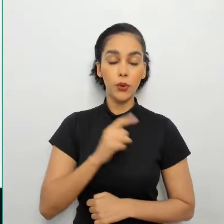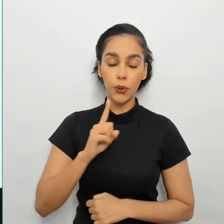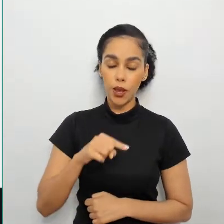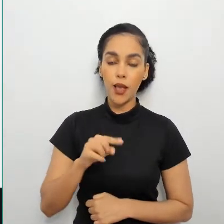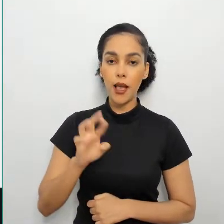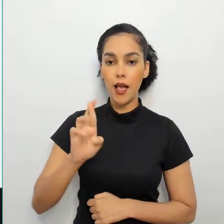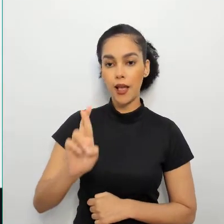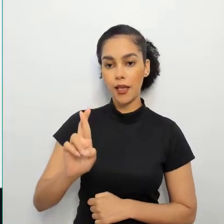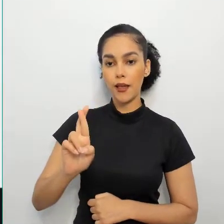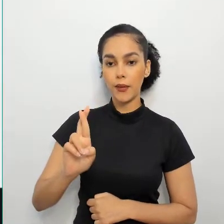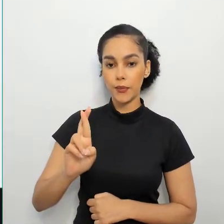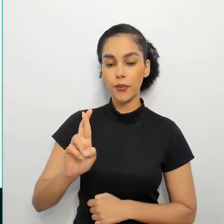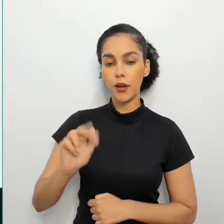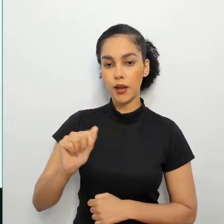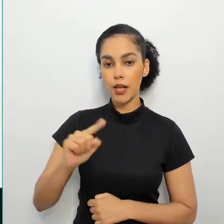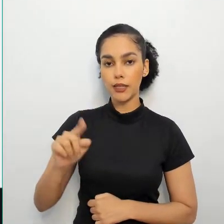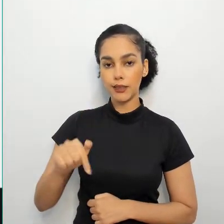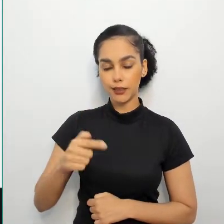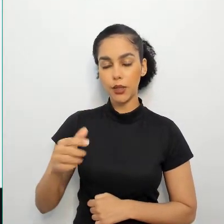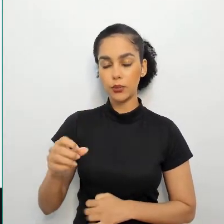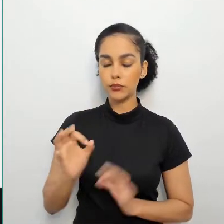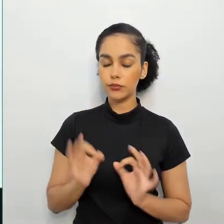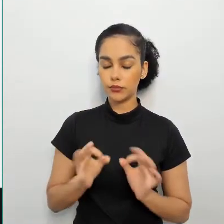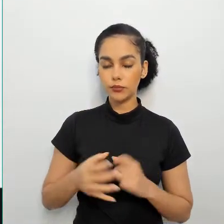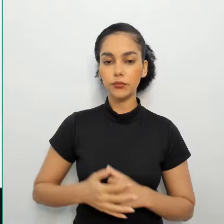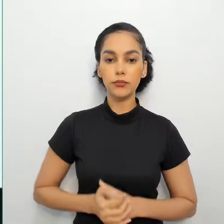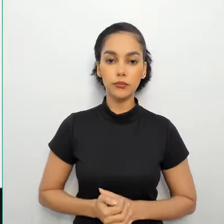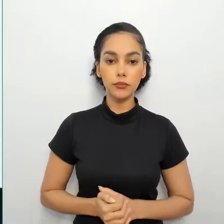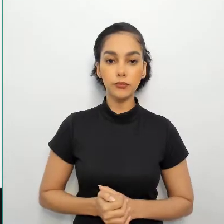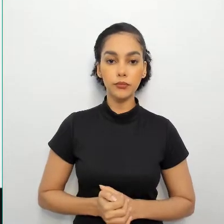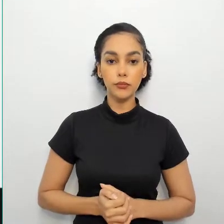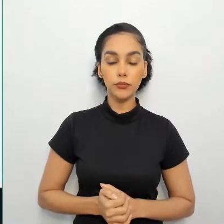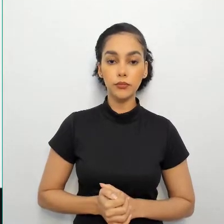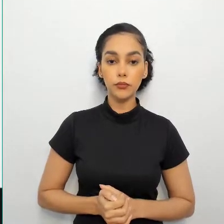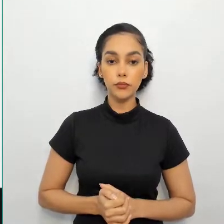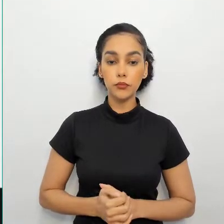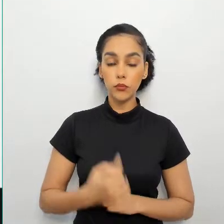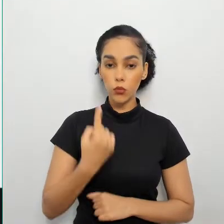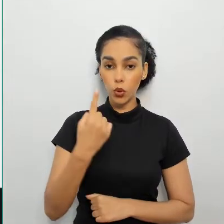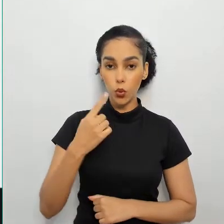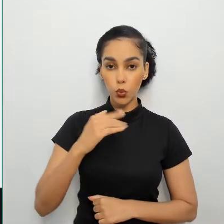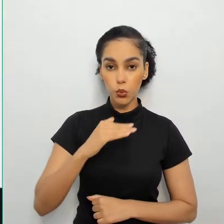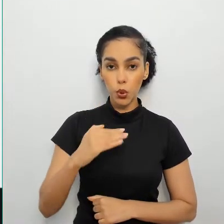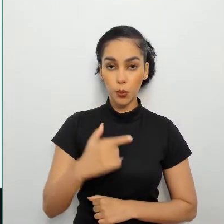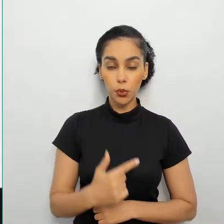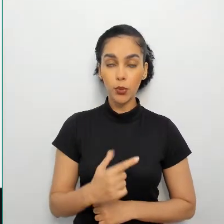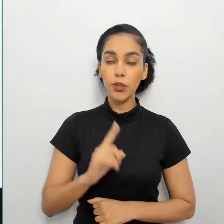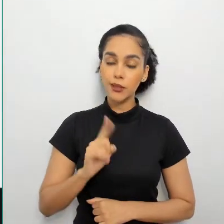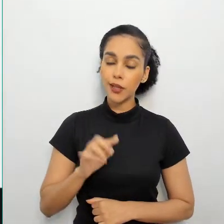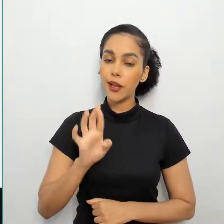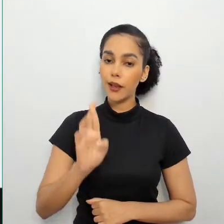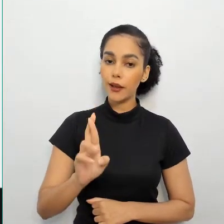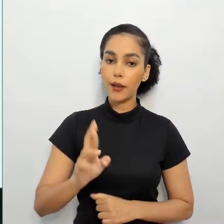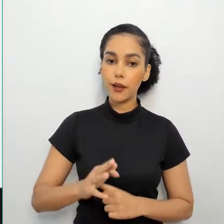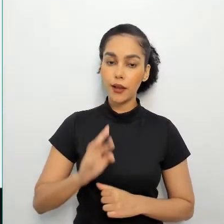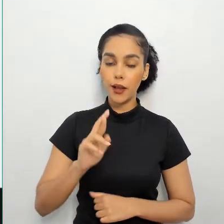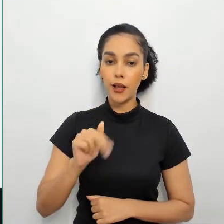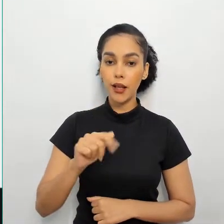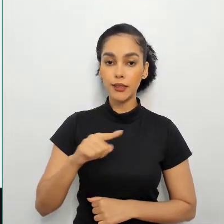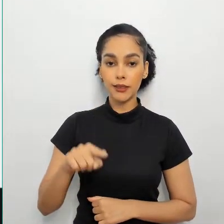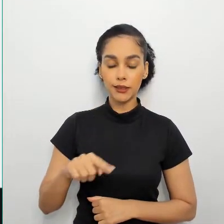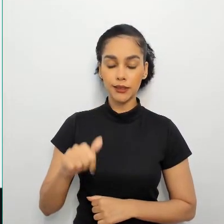é a razão, o número que você multiplica e obtém o próximo na sequência. Tá bom? Então, 1 sobre 2 é essa razão. Você quer o